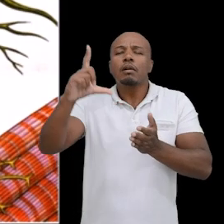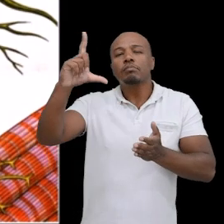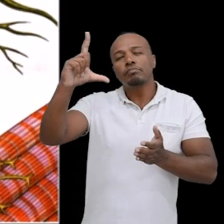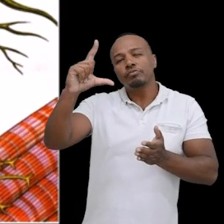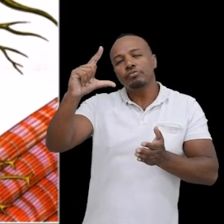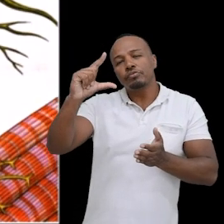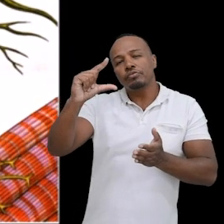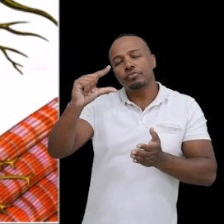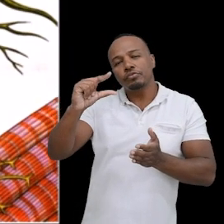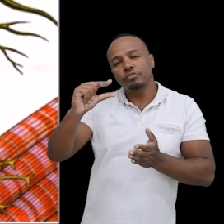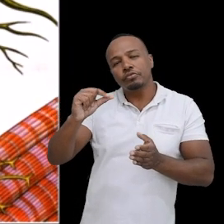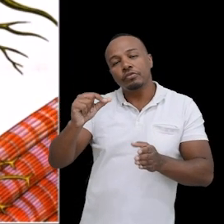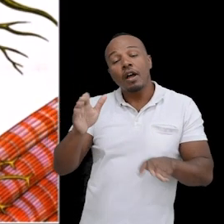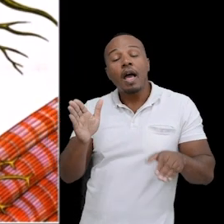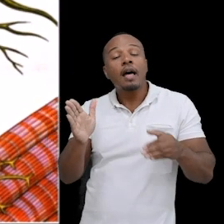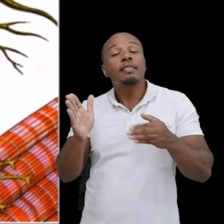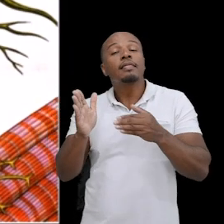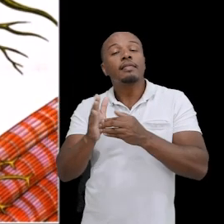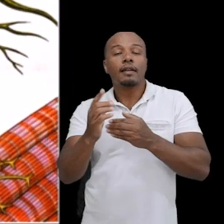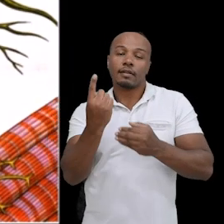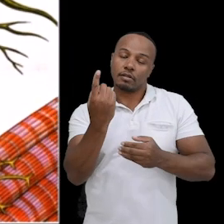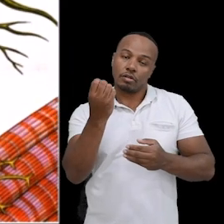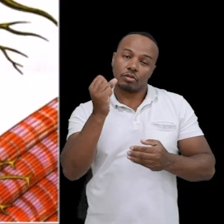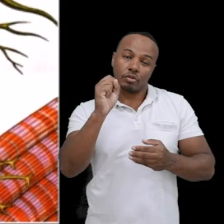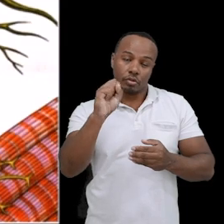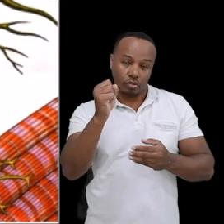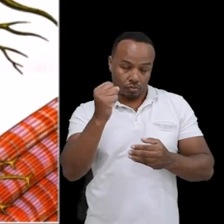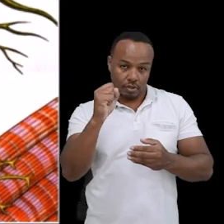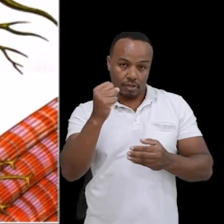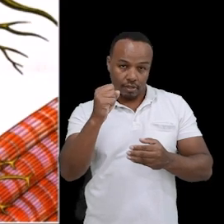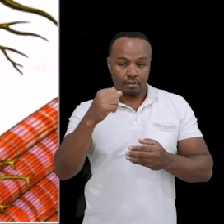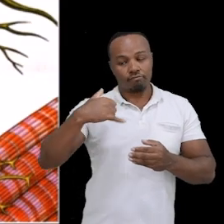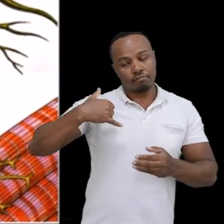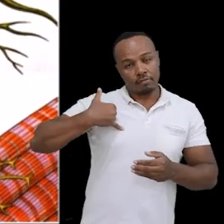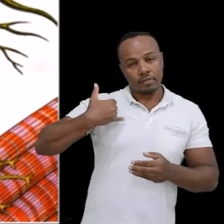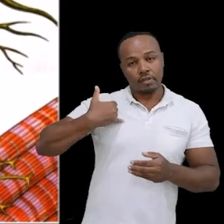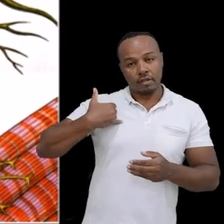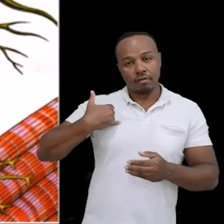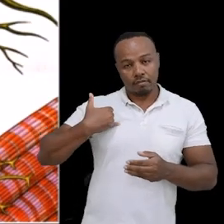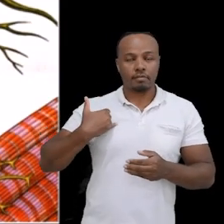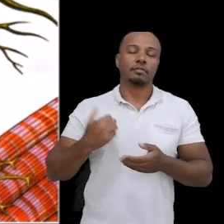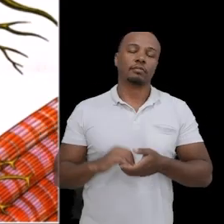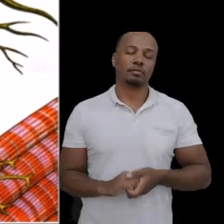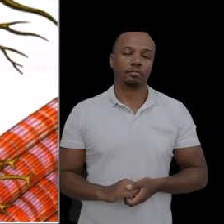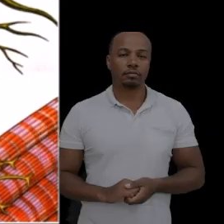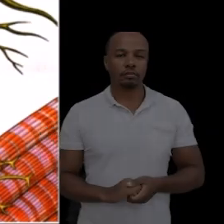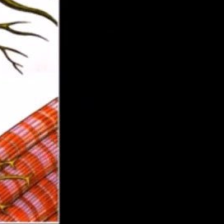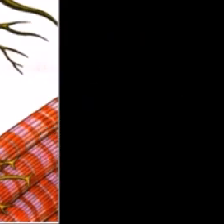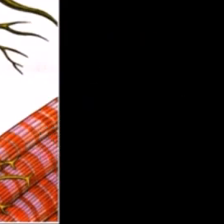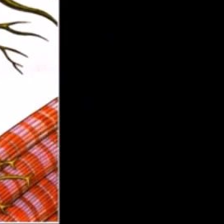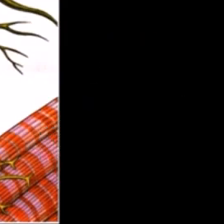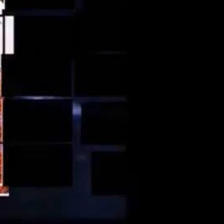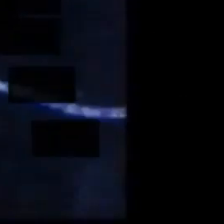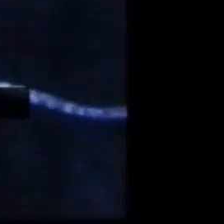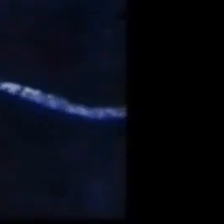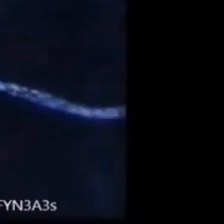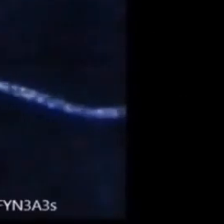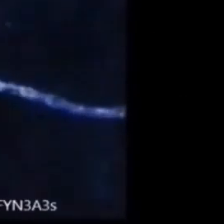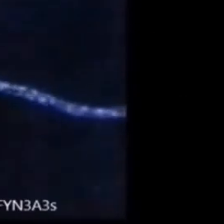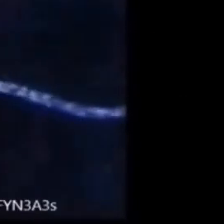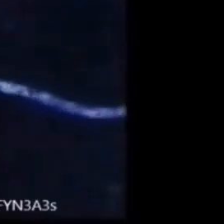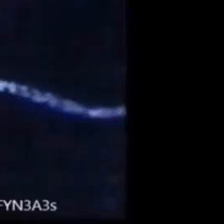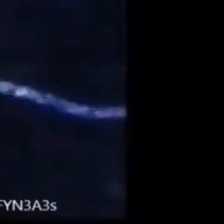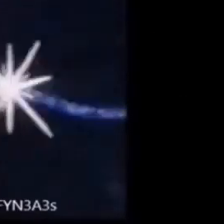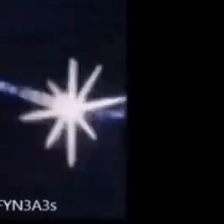dessa data, começa então a decrescer lentamente até os 18 anos, permanecendo lento por toda a vida.